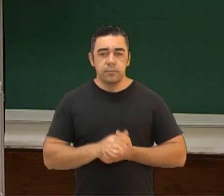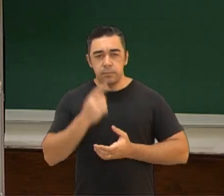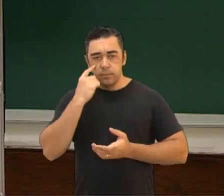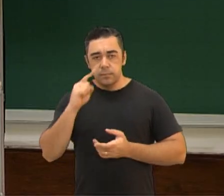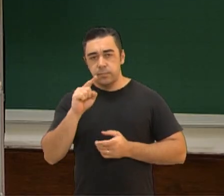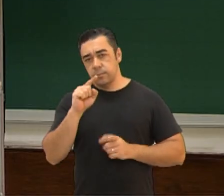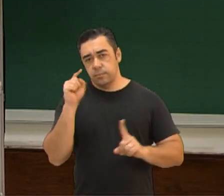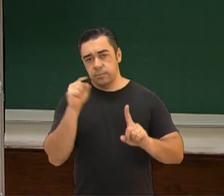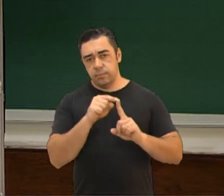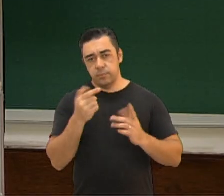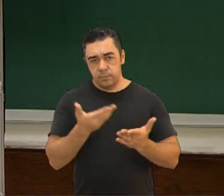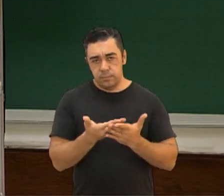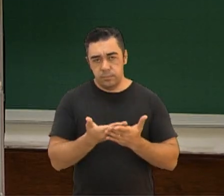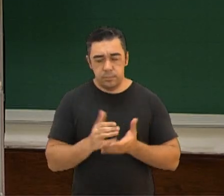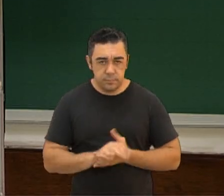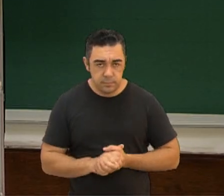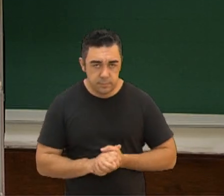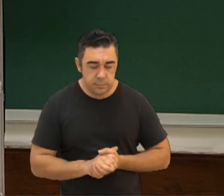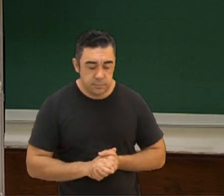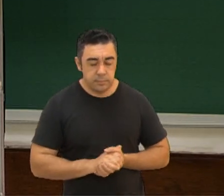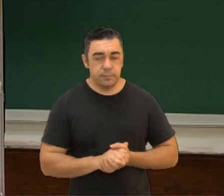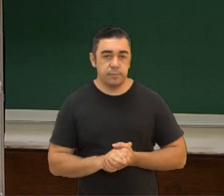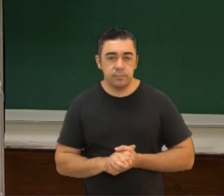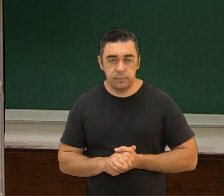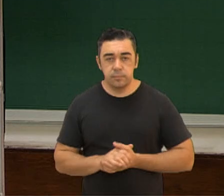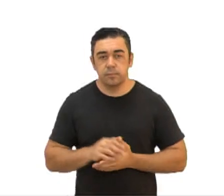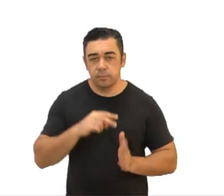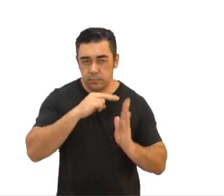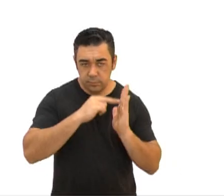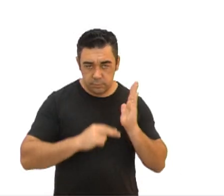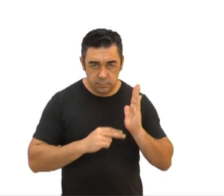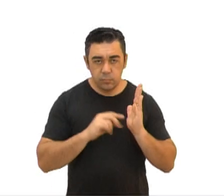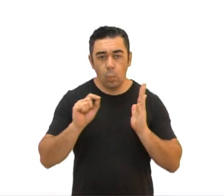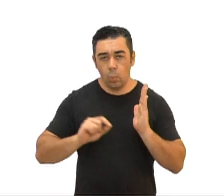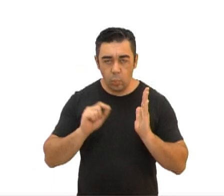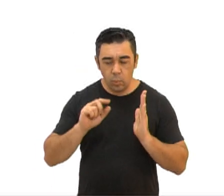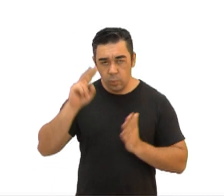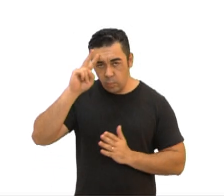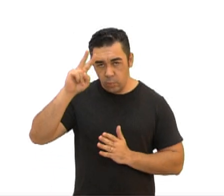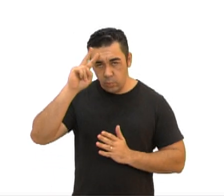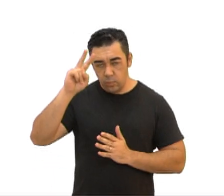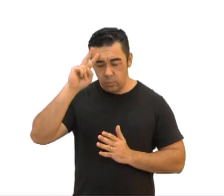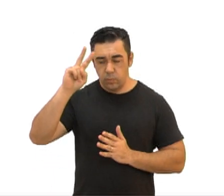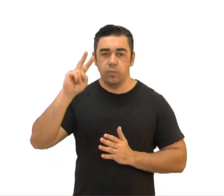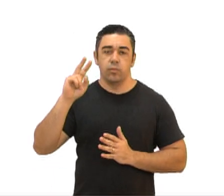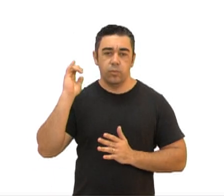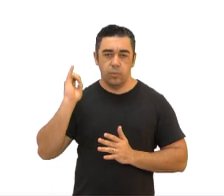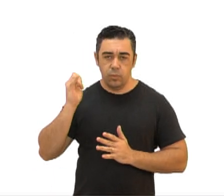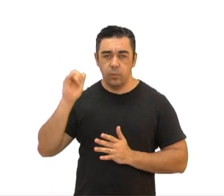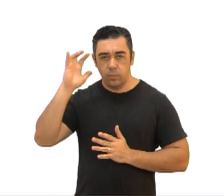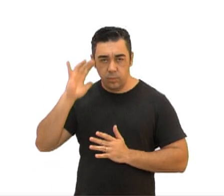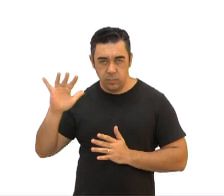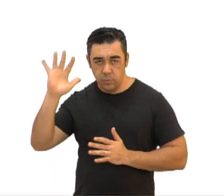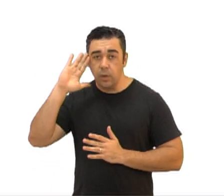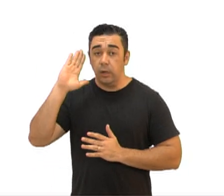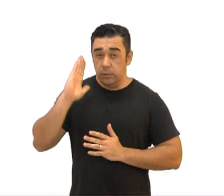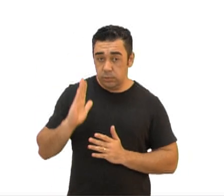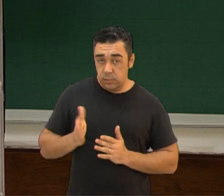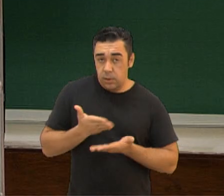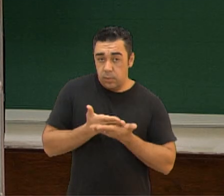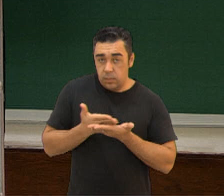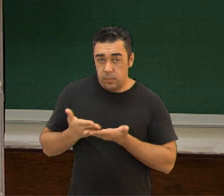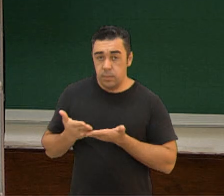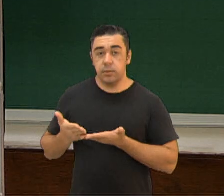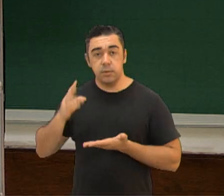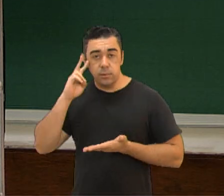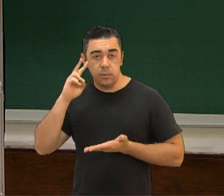objetivos para a nossa aula. Então, a gente vai fazer a leitura do conto maravilhoso Aladim. A gente já começou a fazer a leitura dele na aula